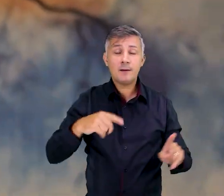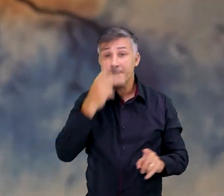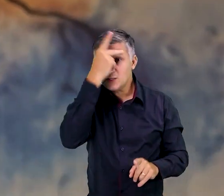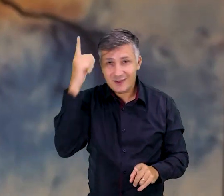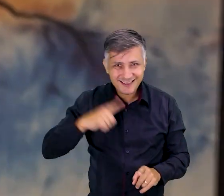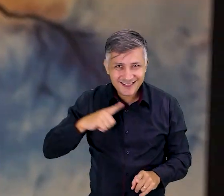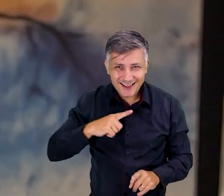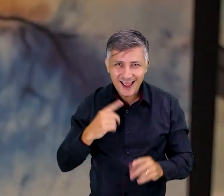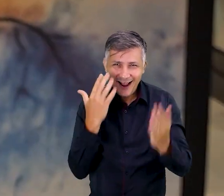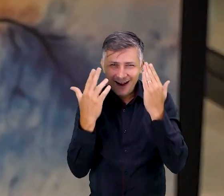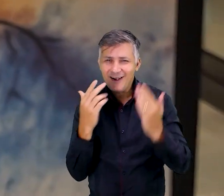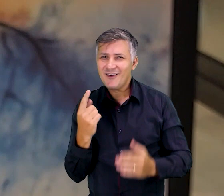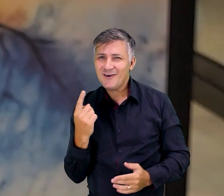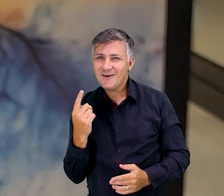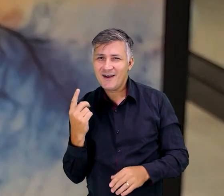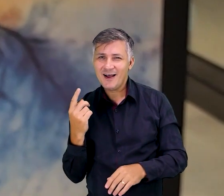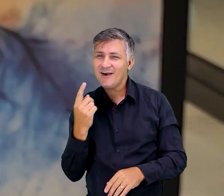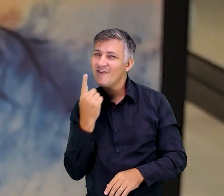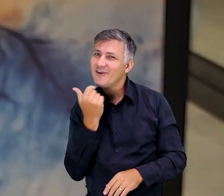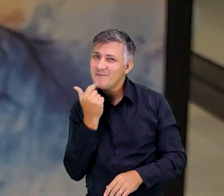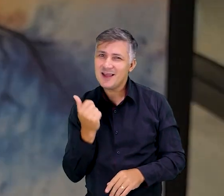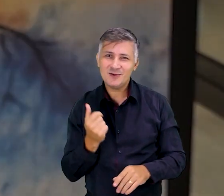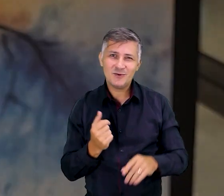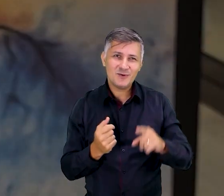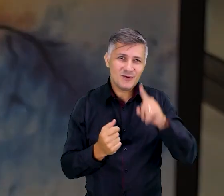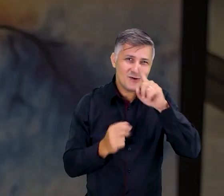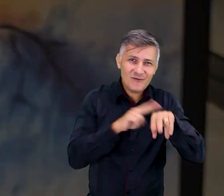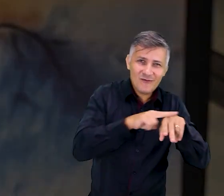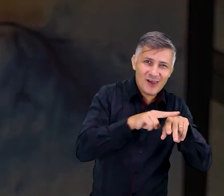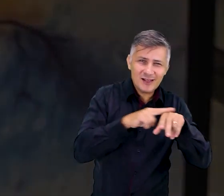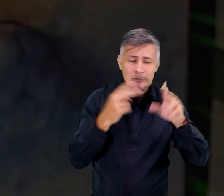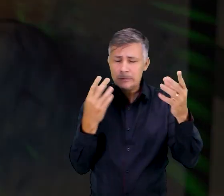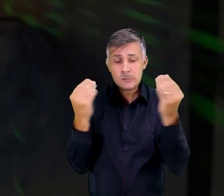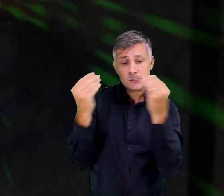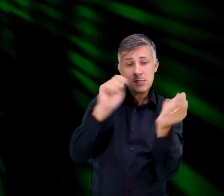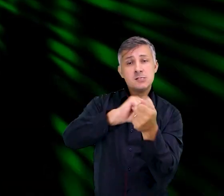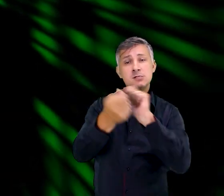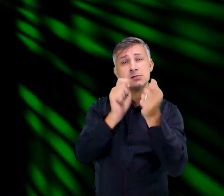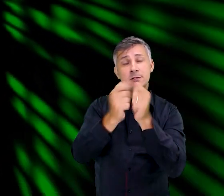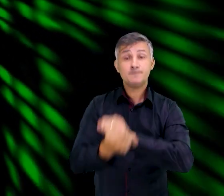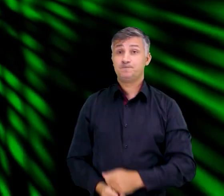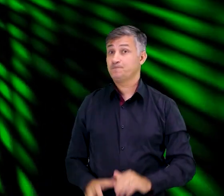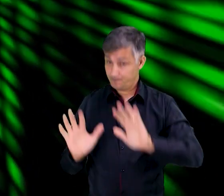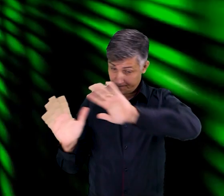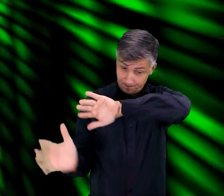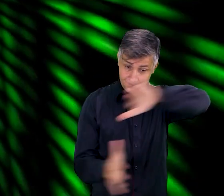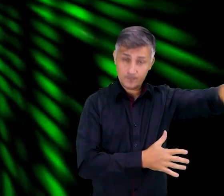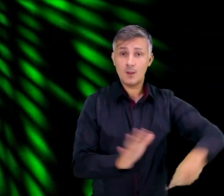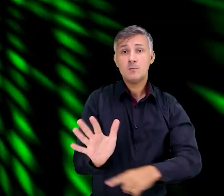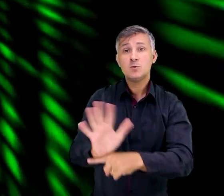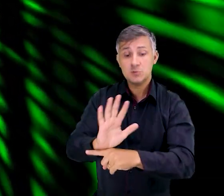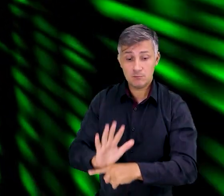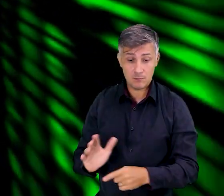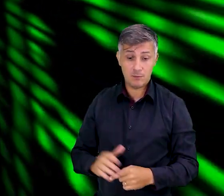de daltonismo, personalizando as experiências para cada admirador da arte. No cinema, por exemplo, um